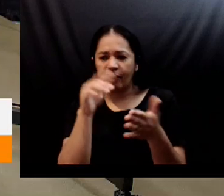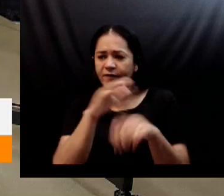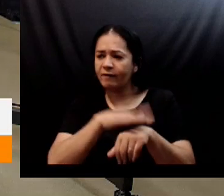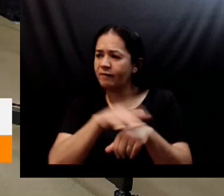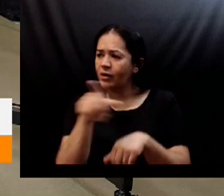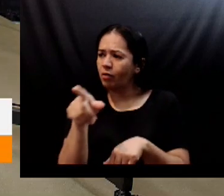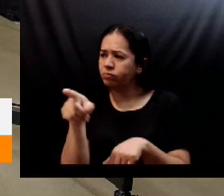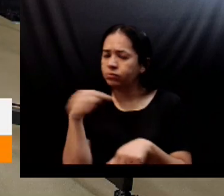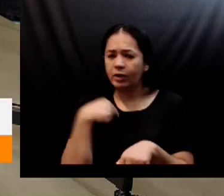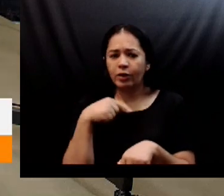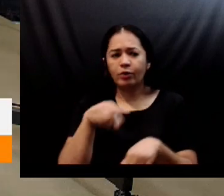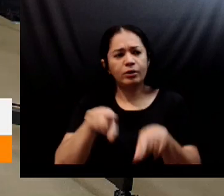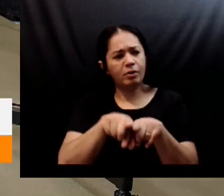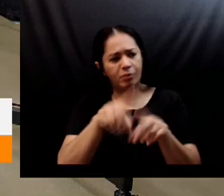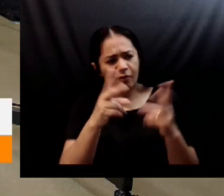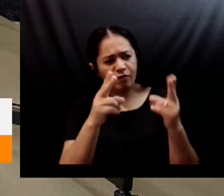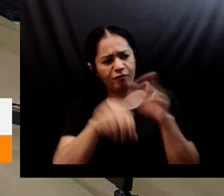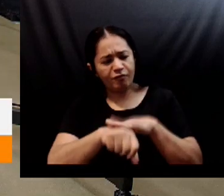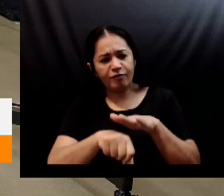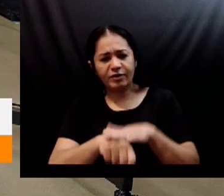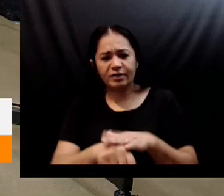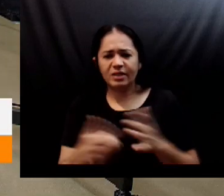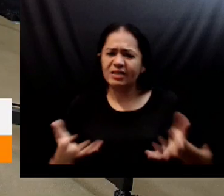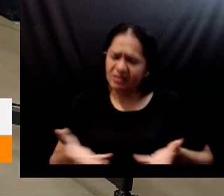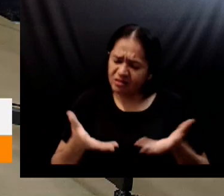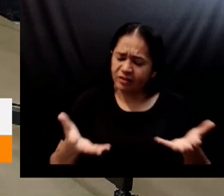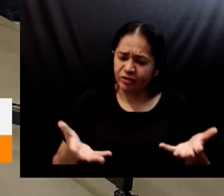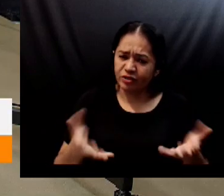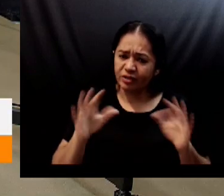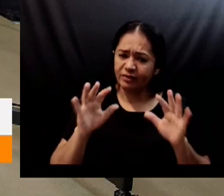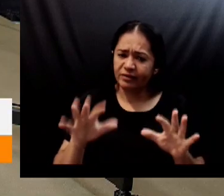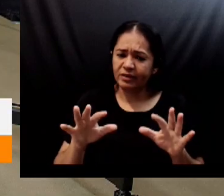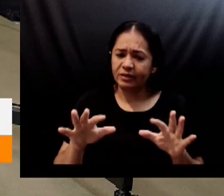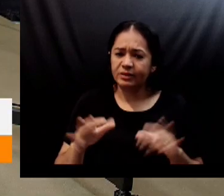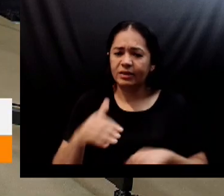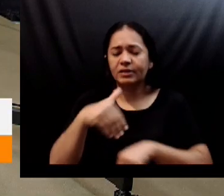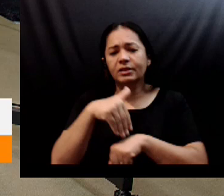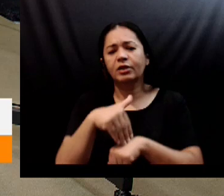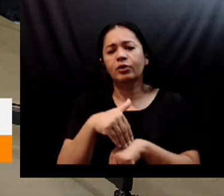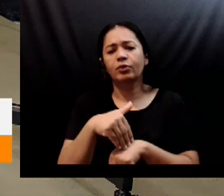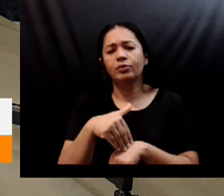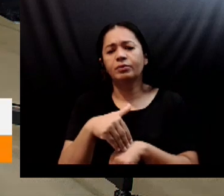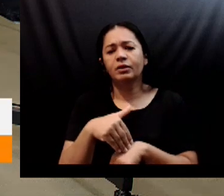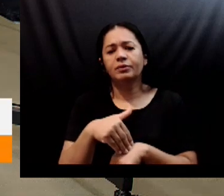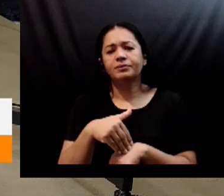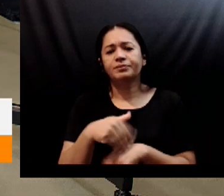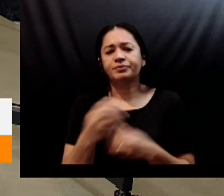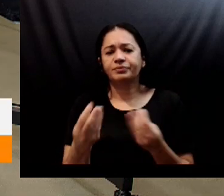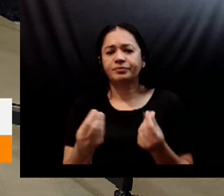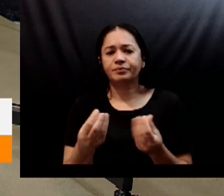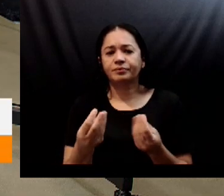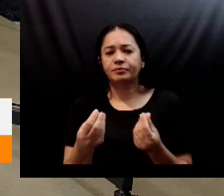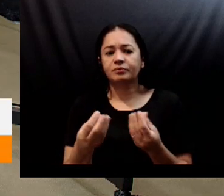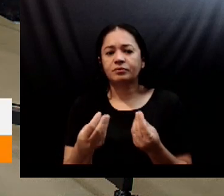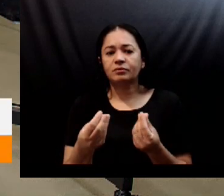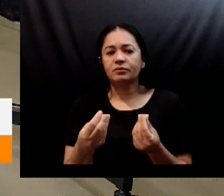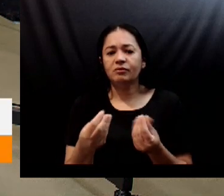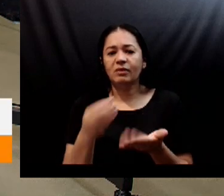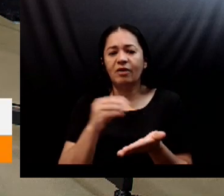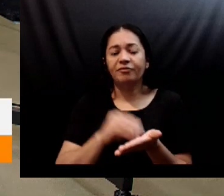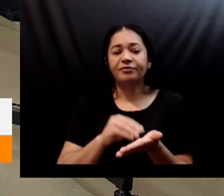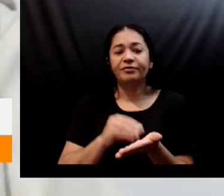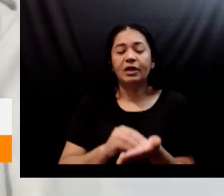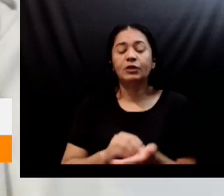fazer. Incentiva essa culpa e essa falta de entendimento de que a gente precisa